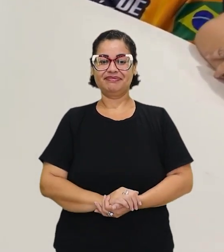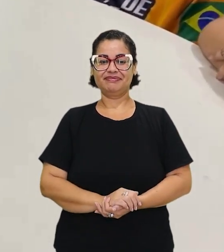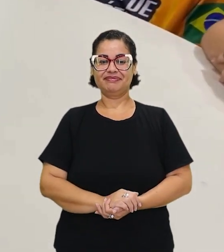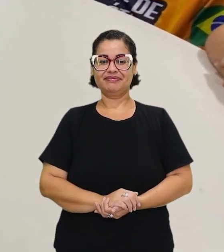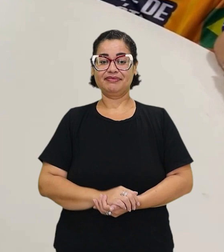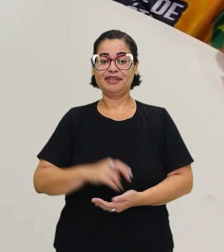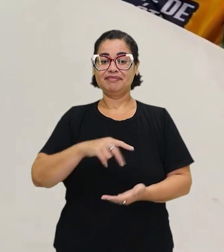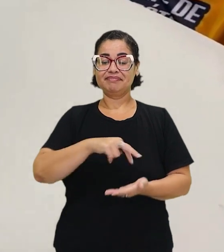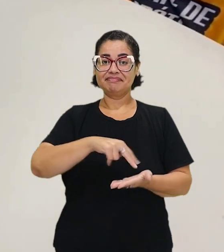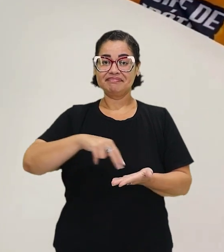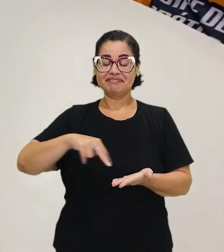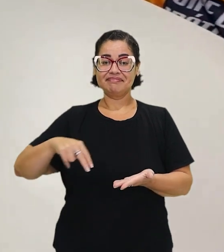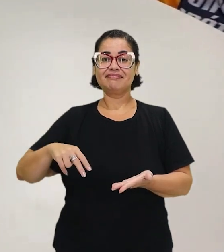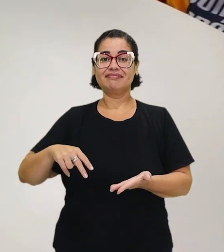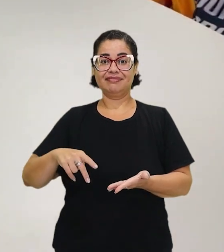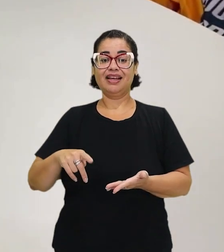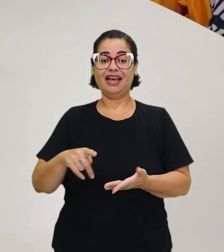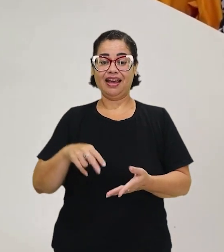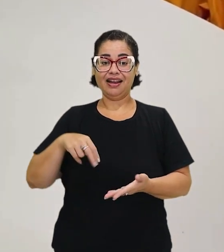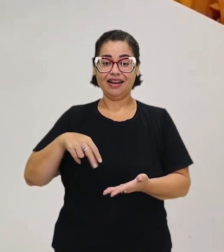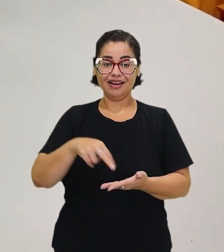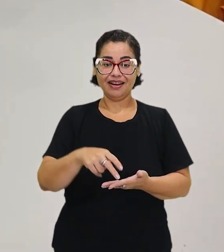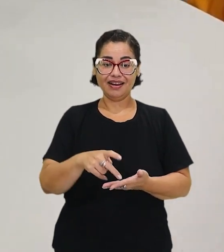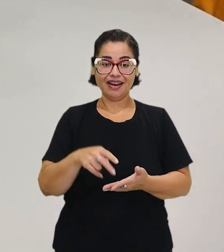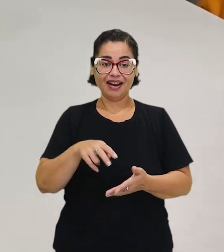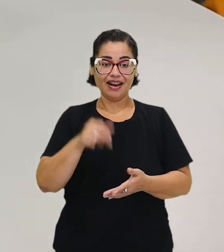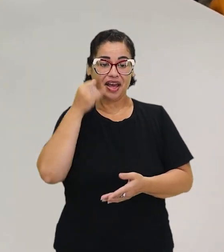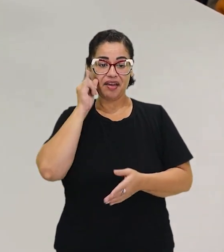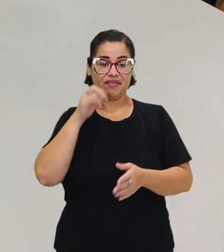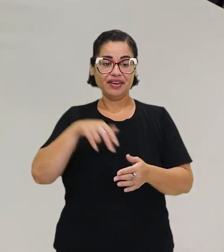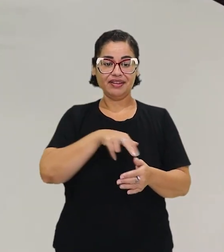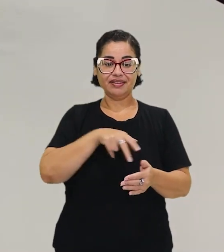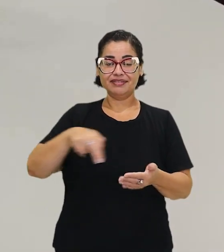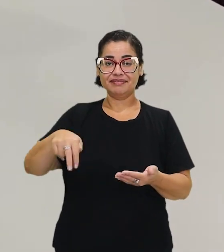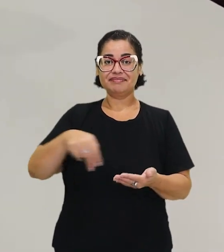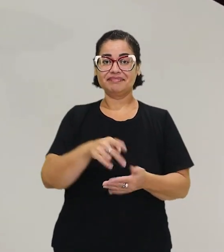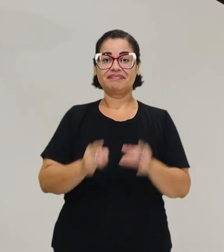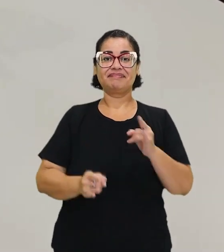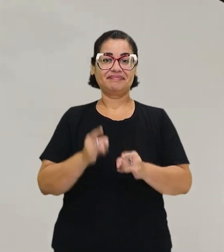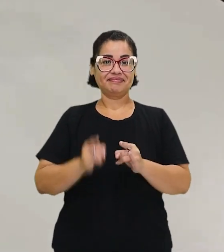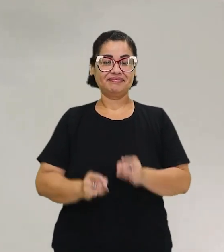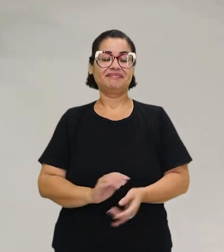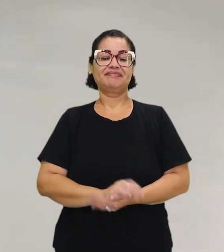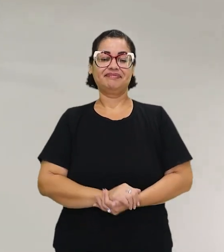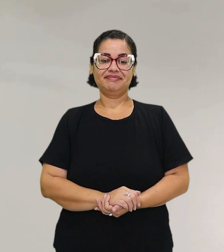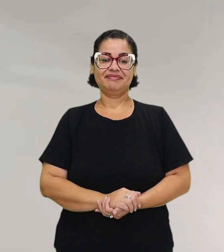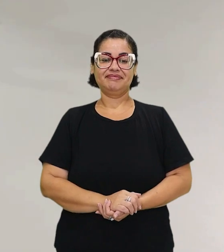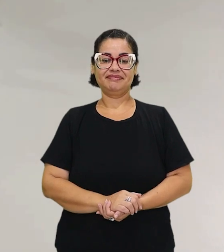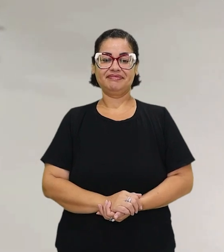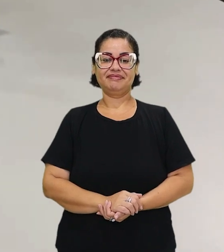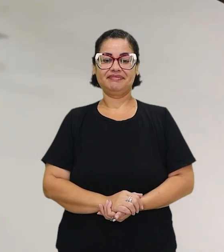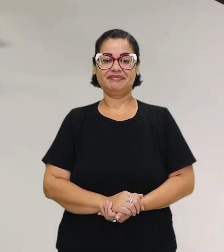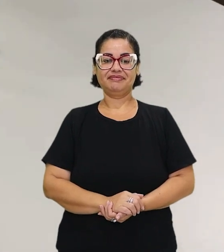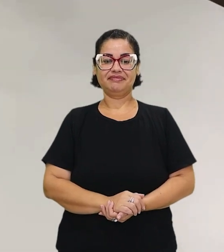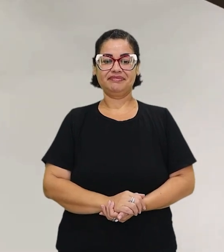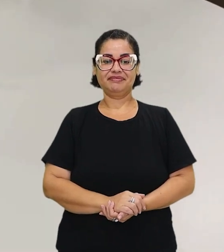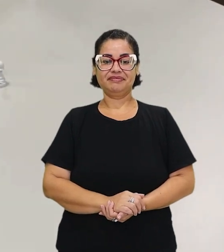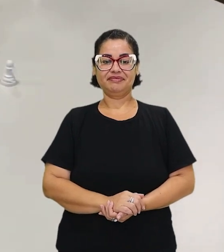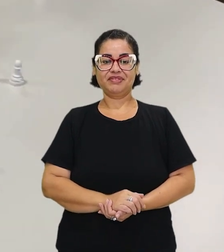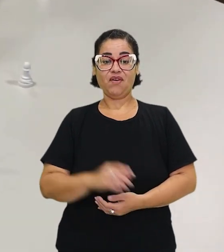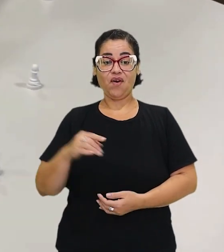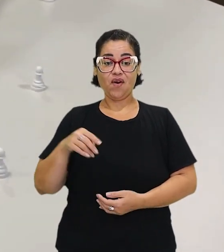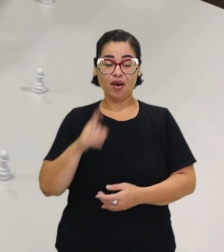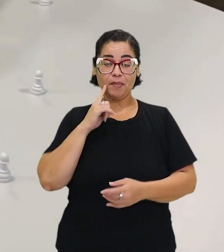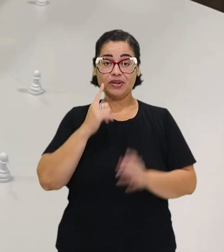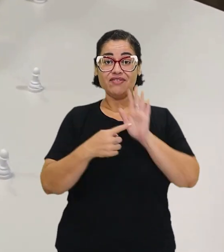Ó, é metindo, ele corre da câmera, tá vendo, pessoal? Vamos posicionar ele melhor aqui, para